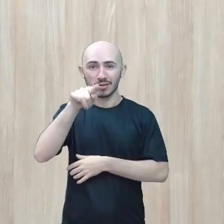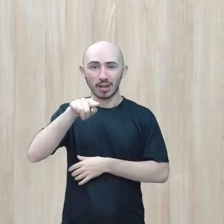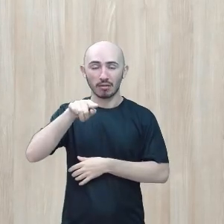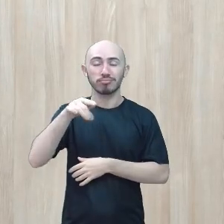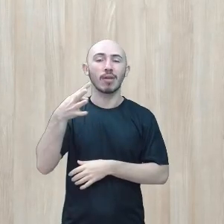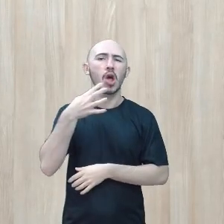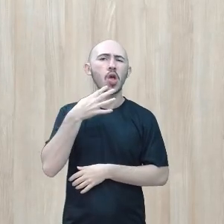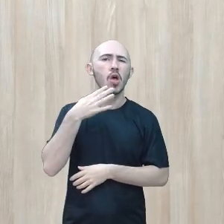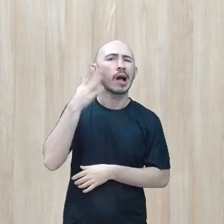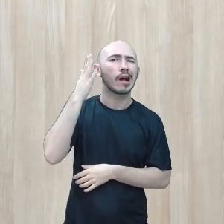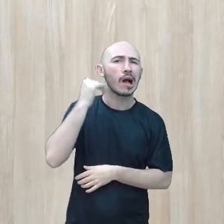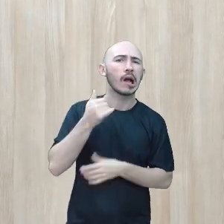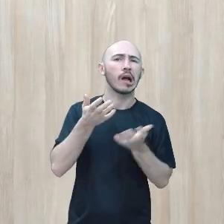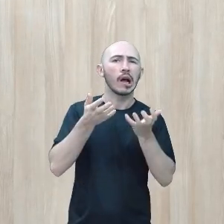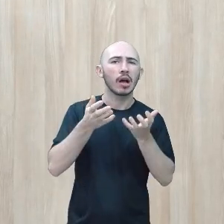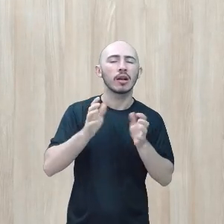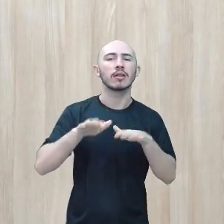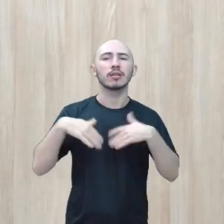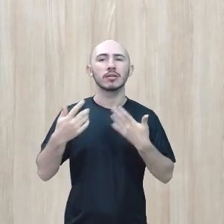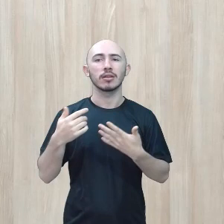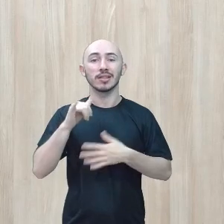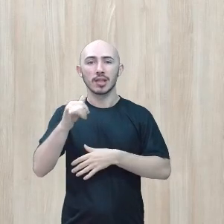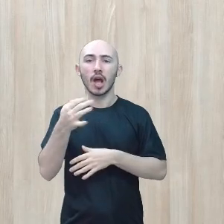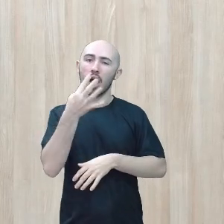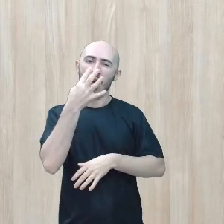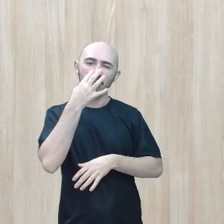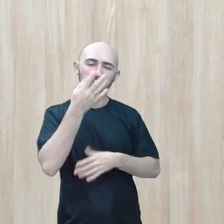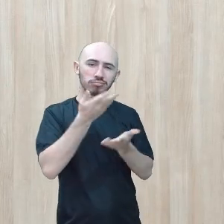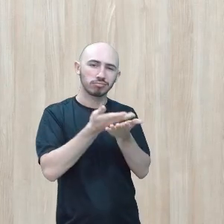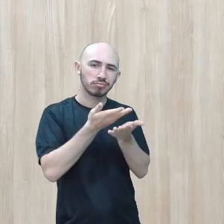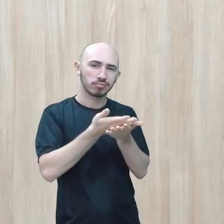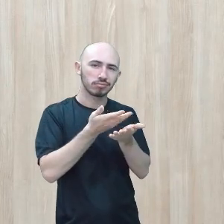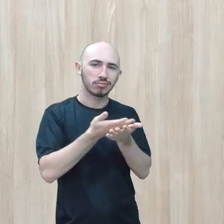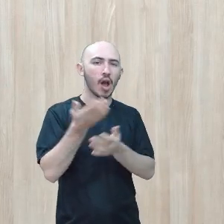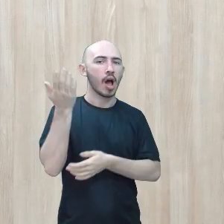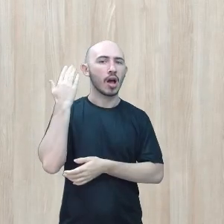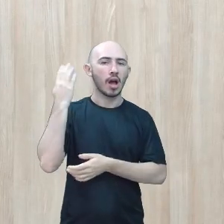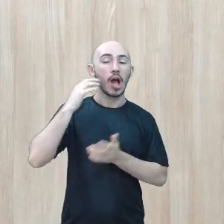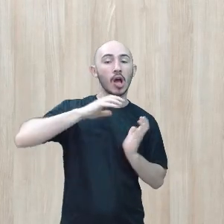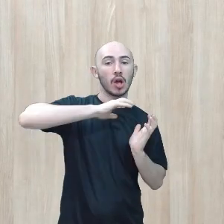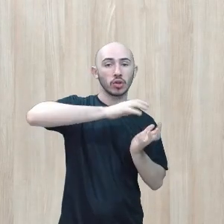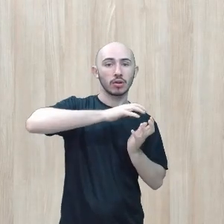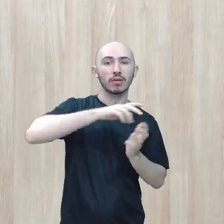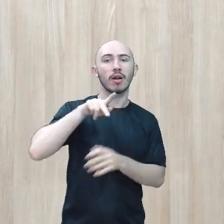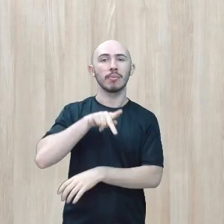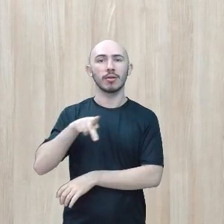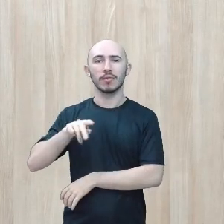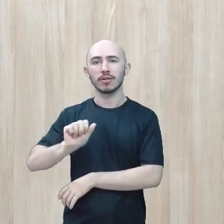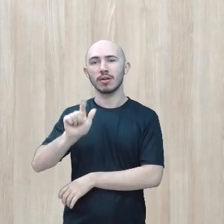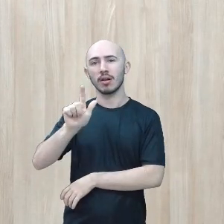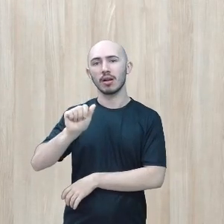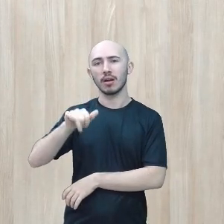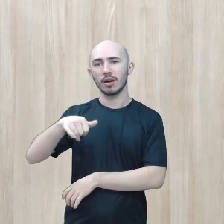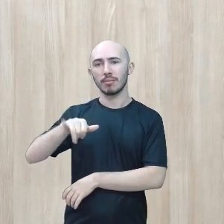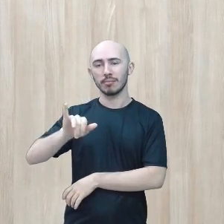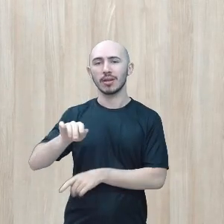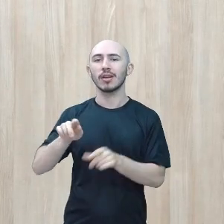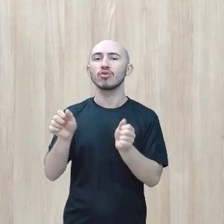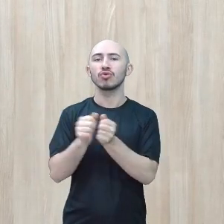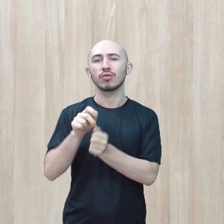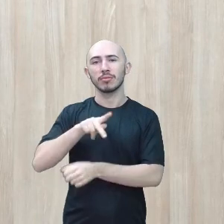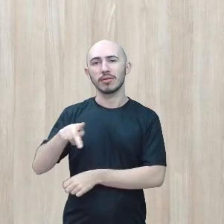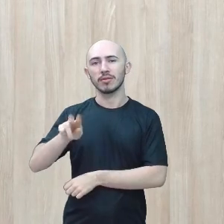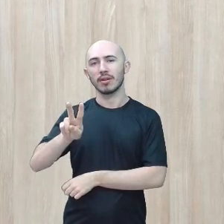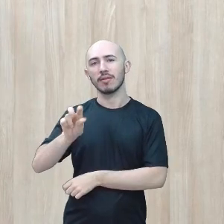mais, ou se você assistiu a aula de geografia do professor Alami e da professora